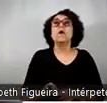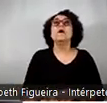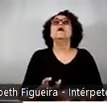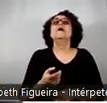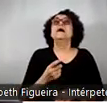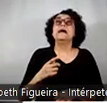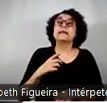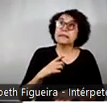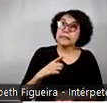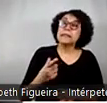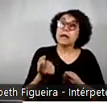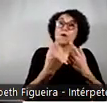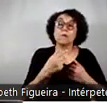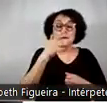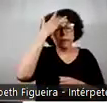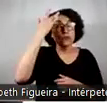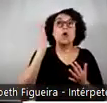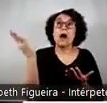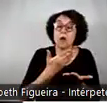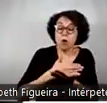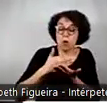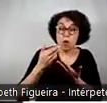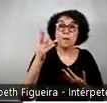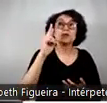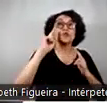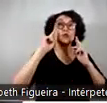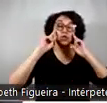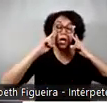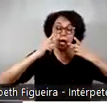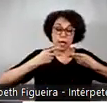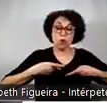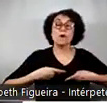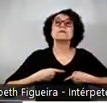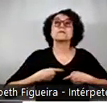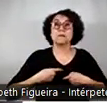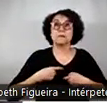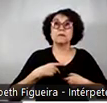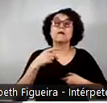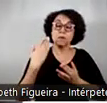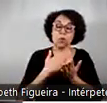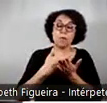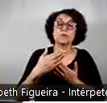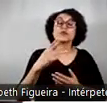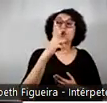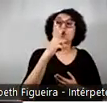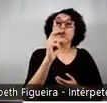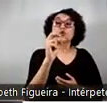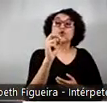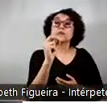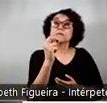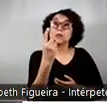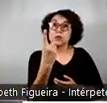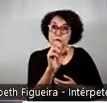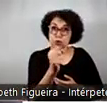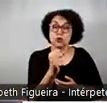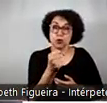de imigração, que elas foram reconhecidas em 2018. Então, a pessoa apátrida, ela é uma pessoa que